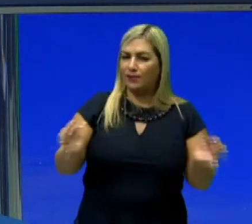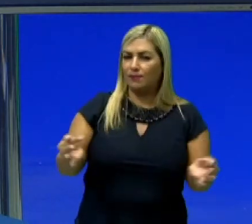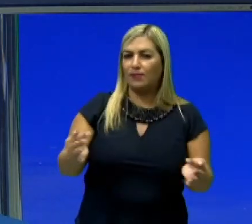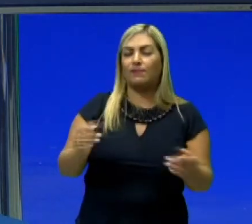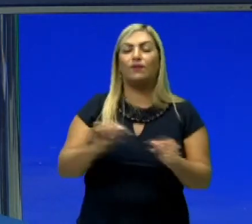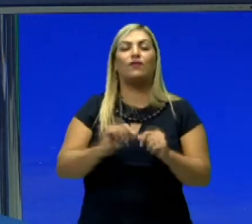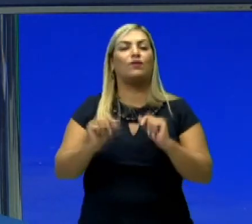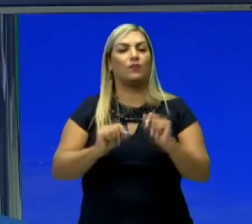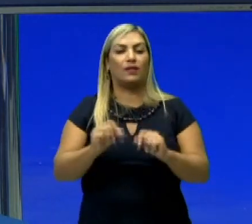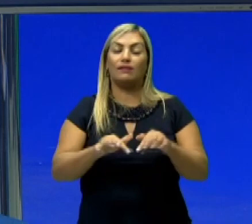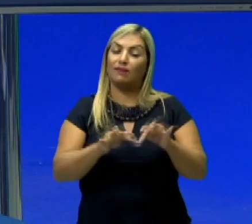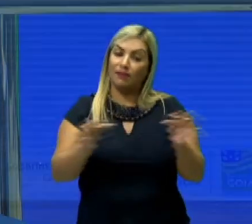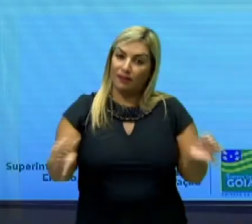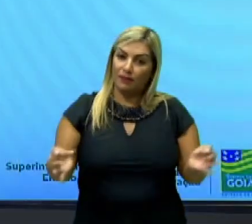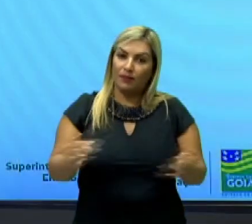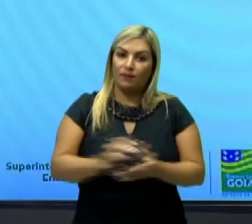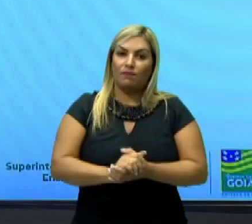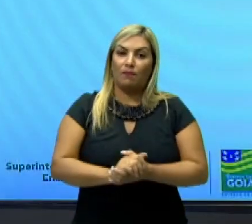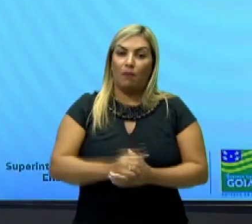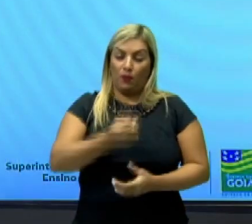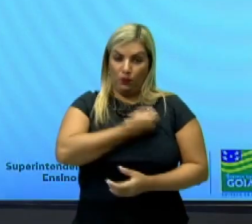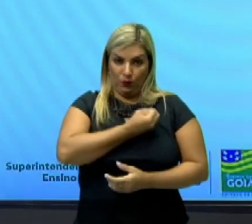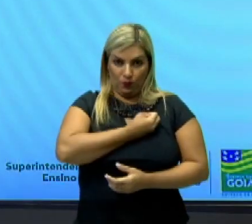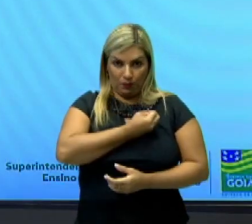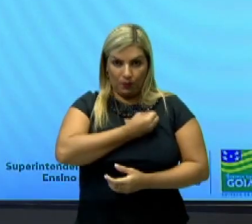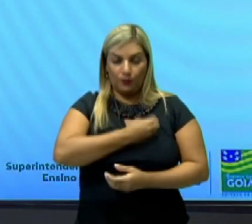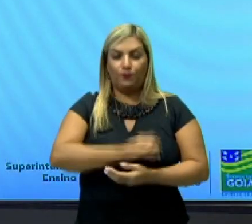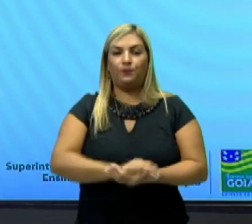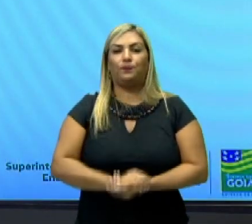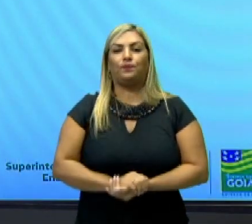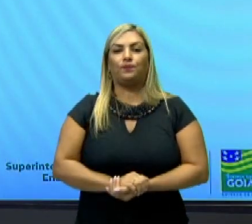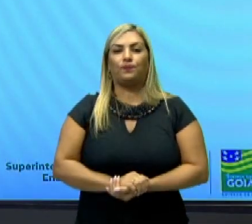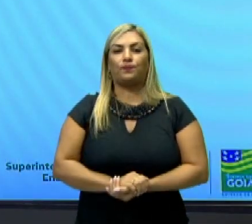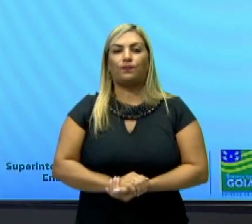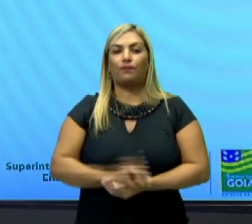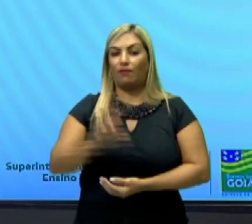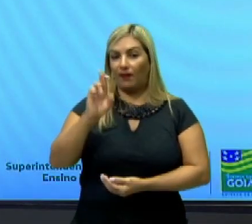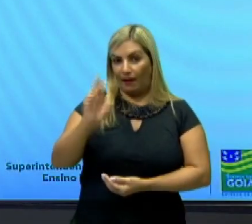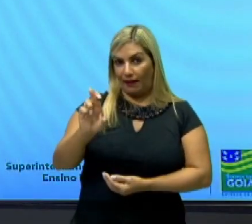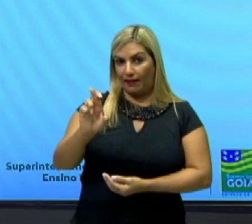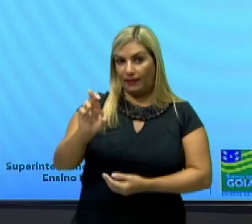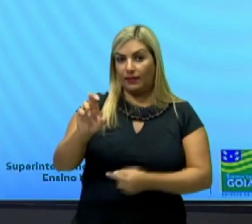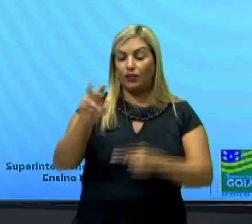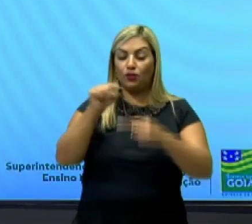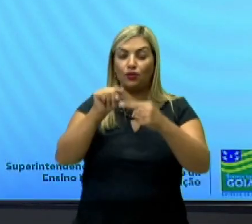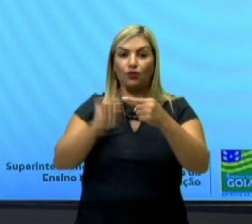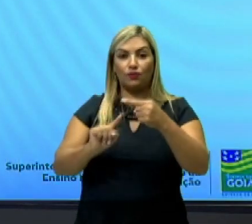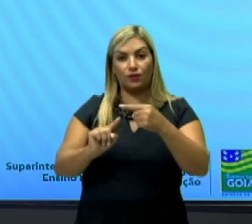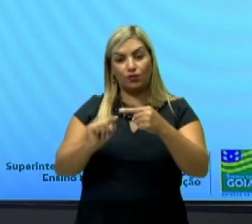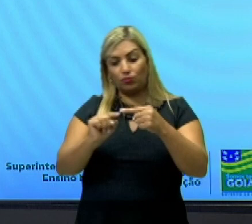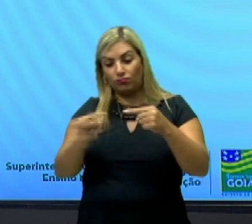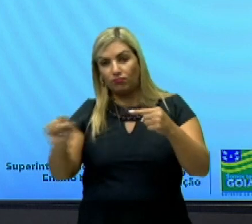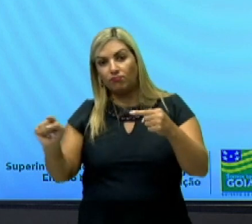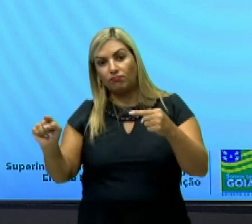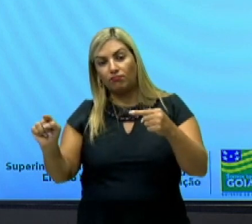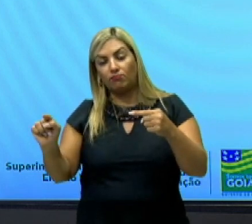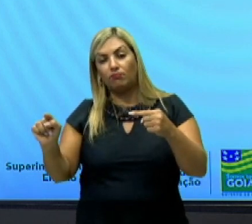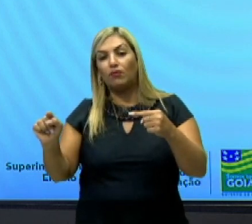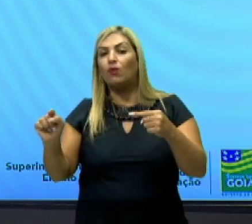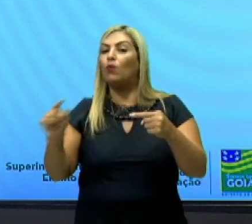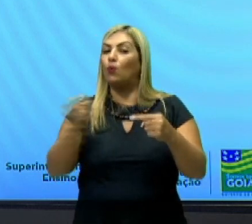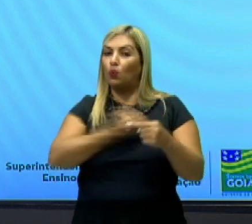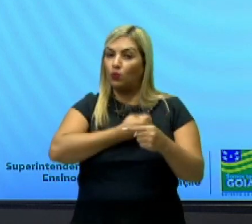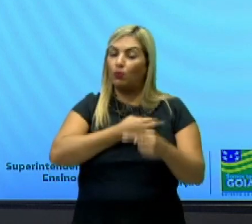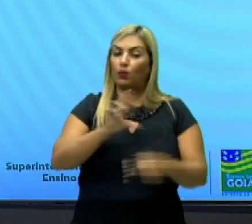Eu pego o valor de um resistor, que no caso é R, e divido pelo número de resistores que nós temos.